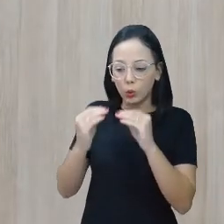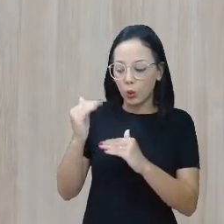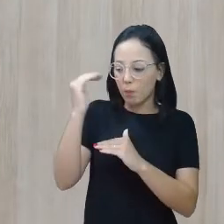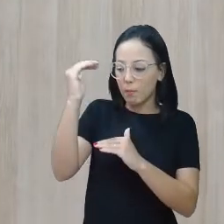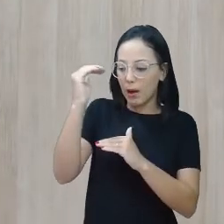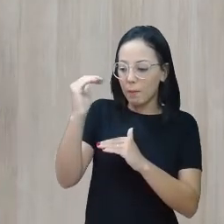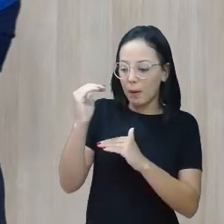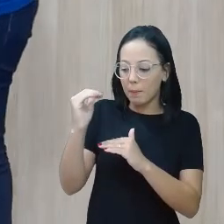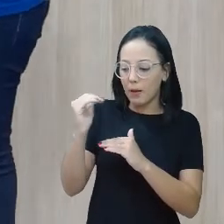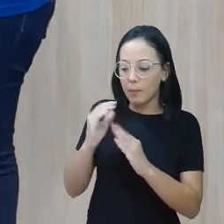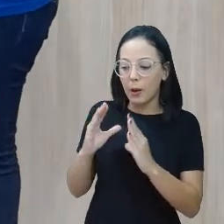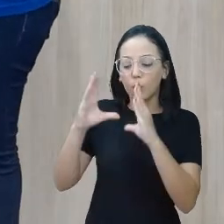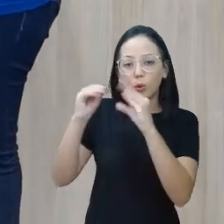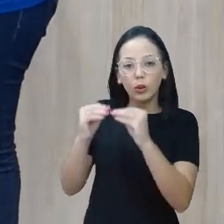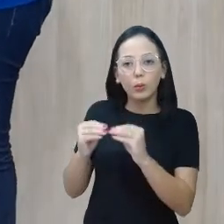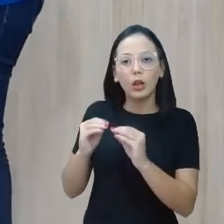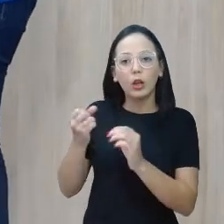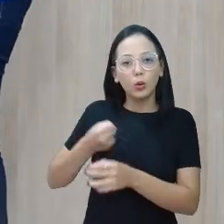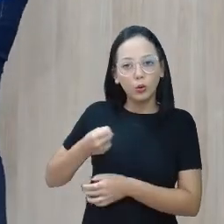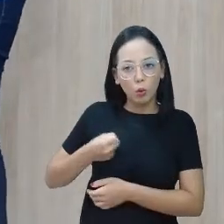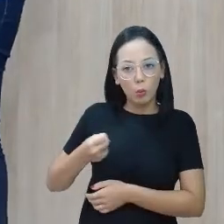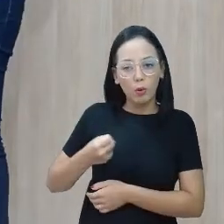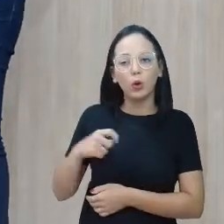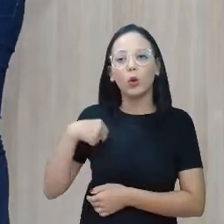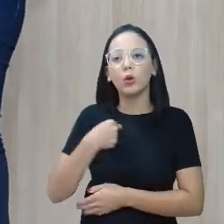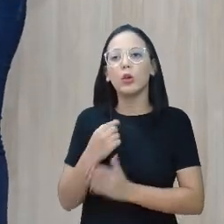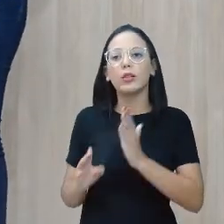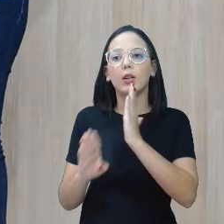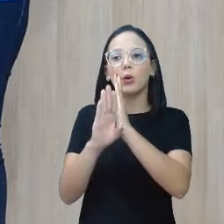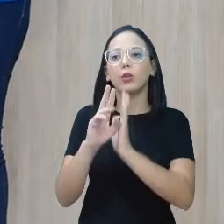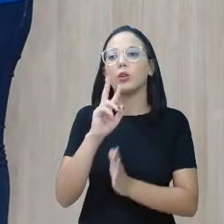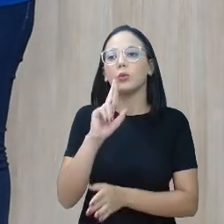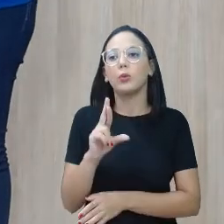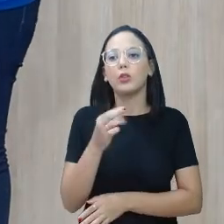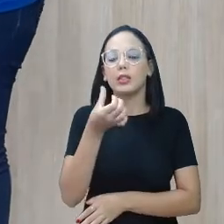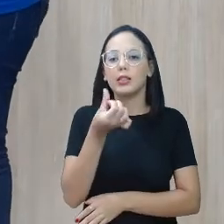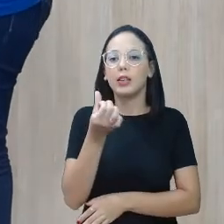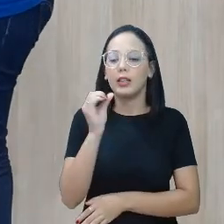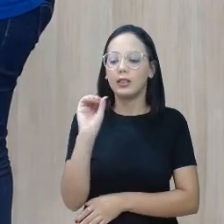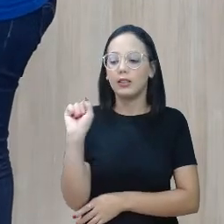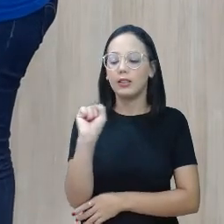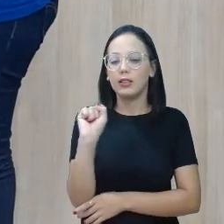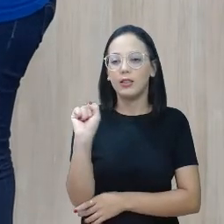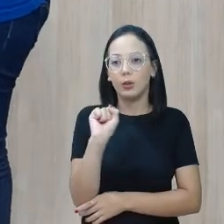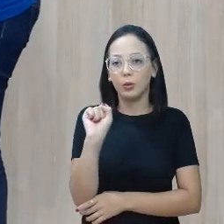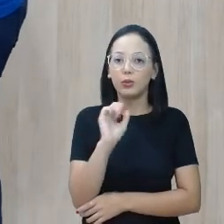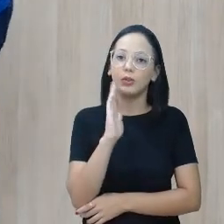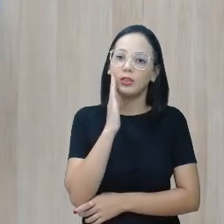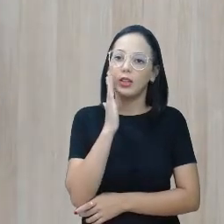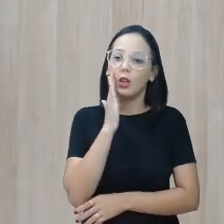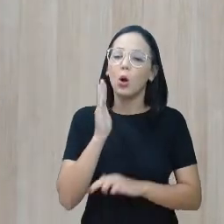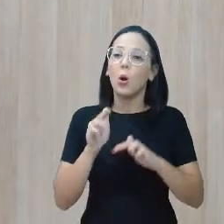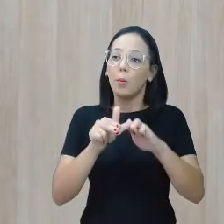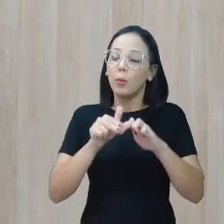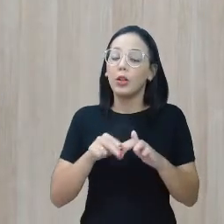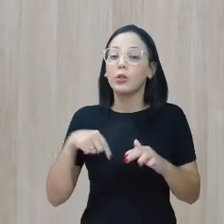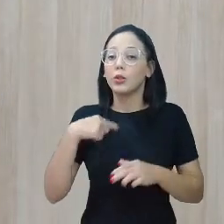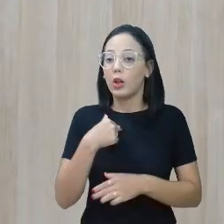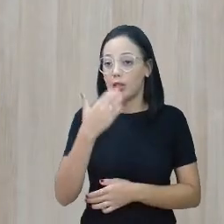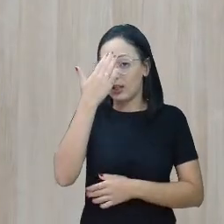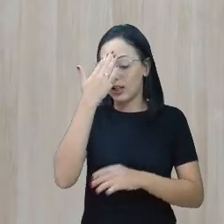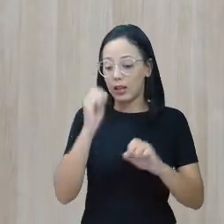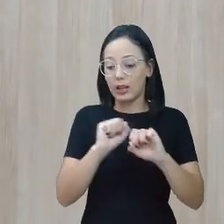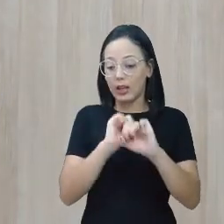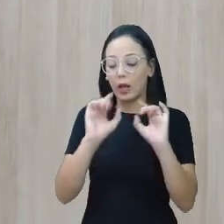Então, quando a gente multiplicou todos os valores inicialmente, a gente achou 60 segundos para isso. E aí a gente tem a conclusão de